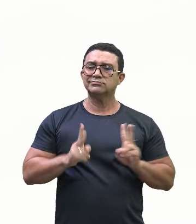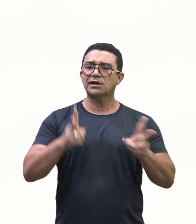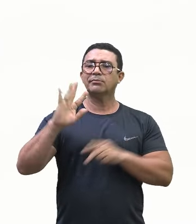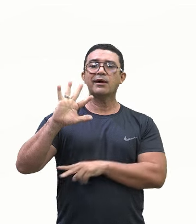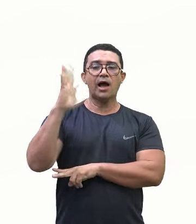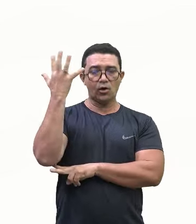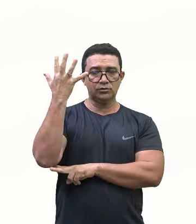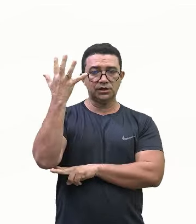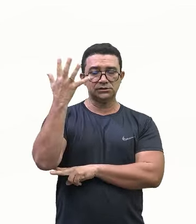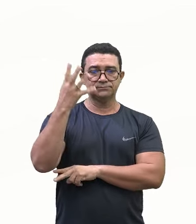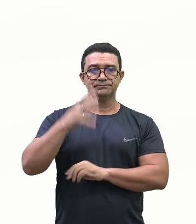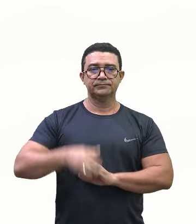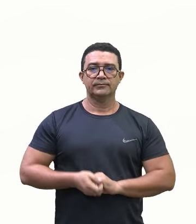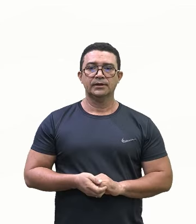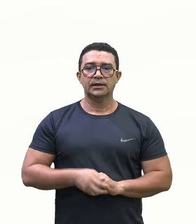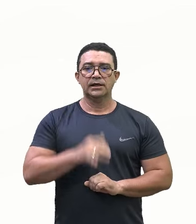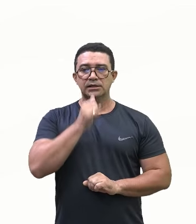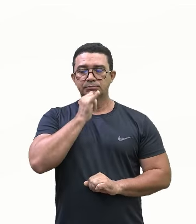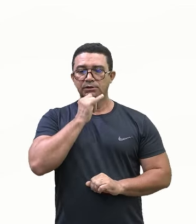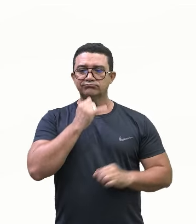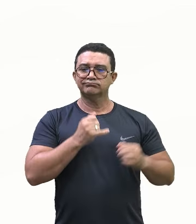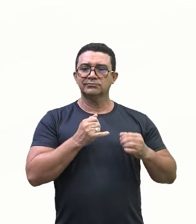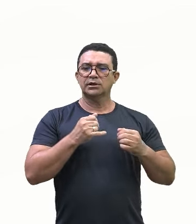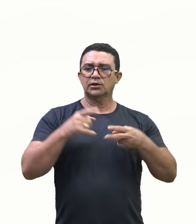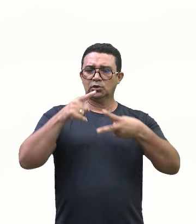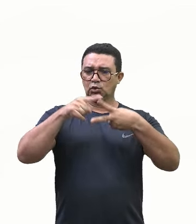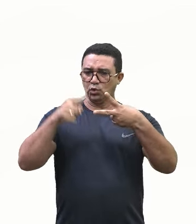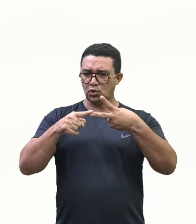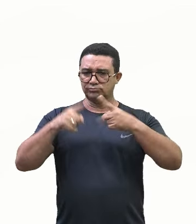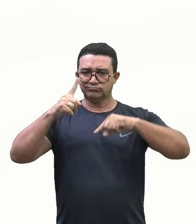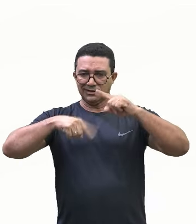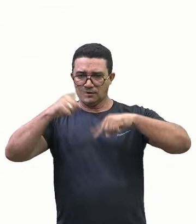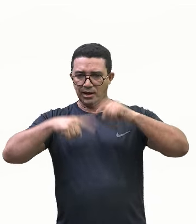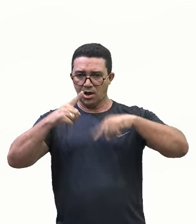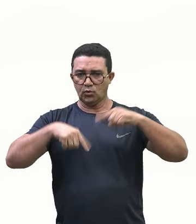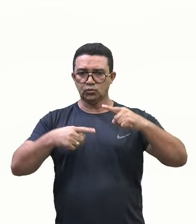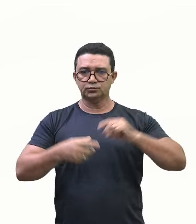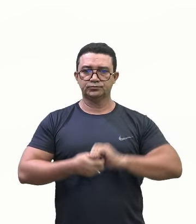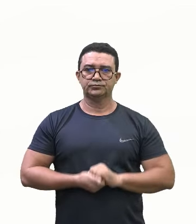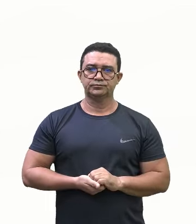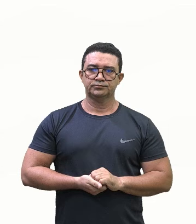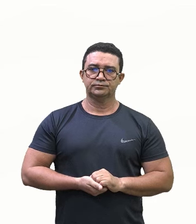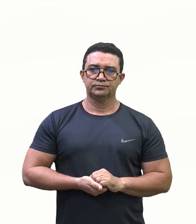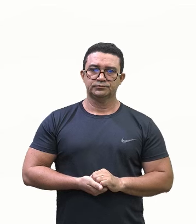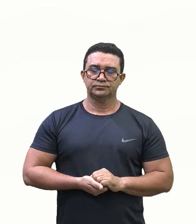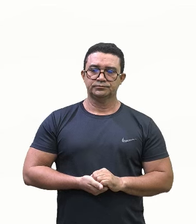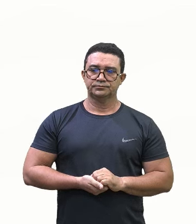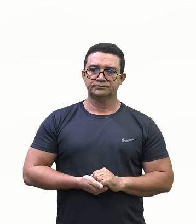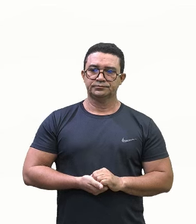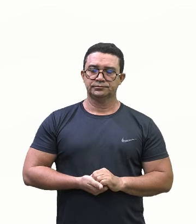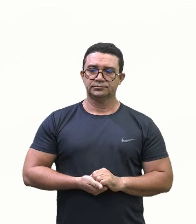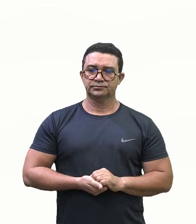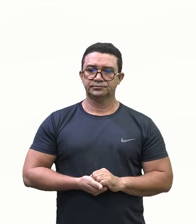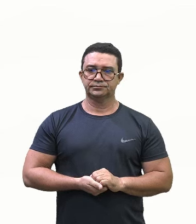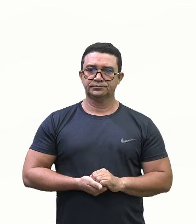sempre vai acontecer. Quando eu tenho 2 objetos, tá? quando a gente está falando aqui de dois